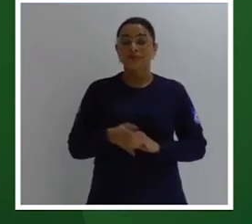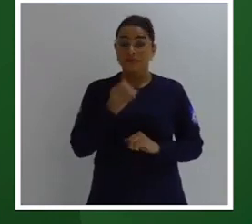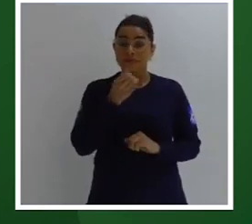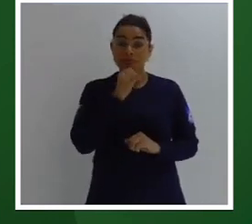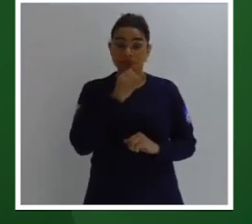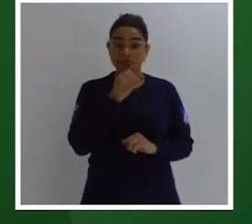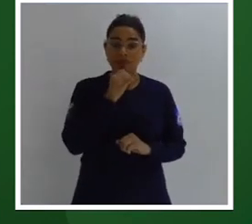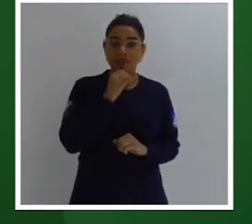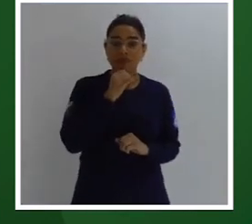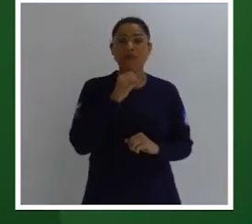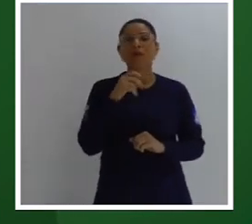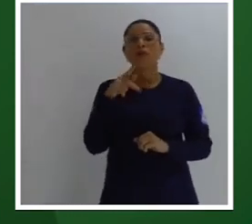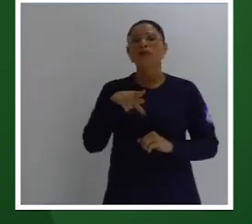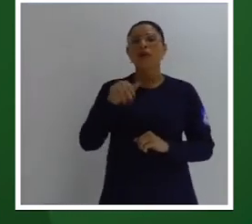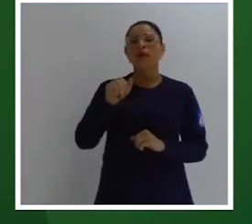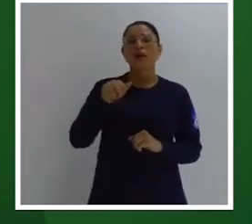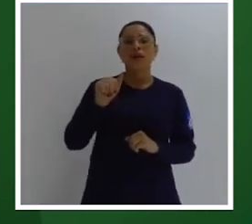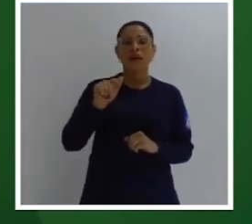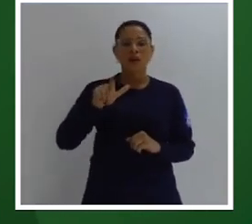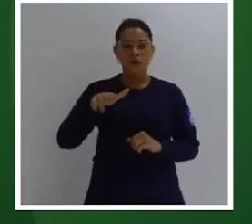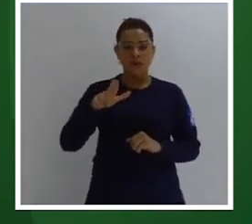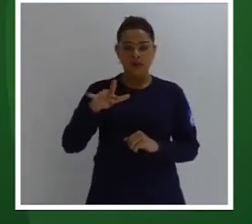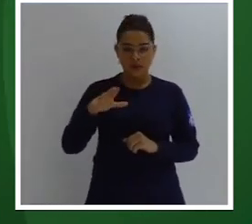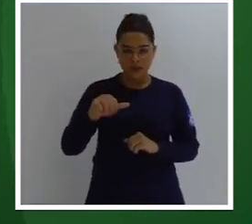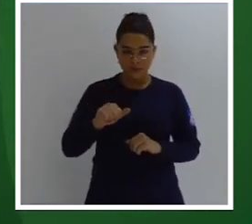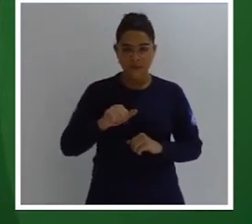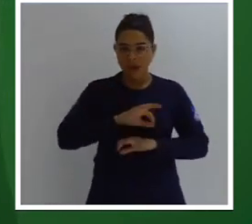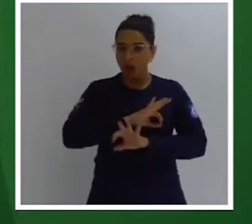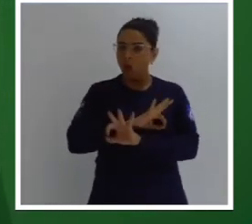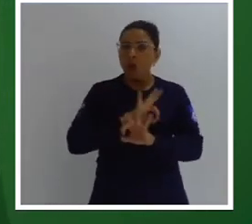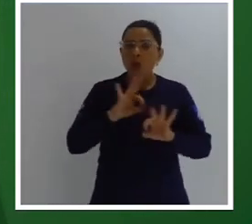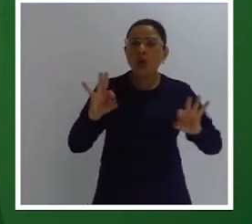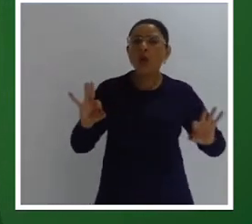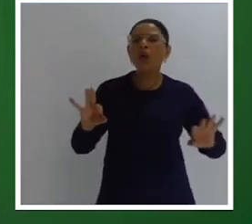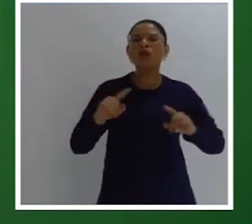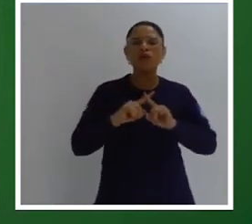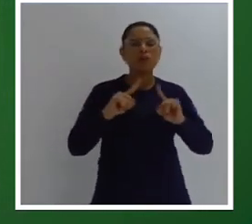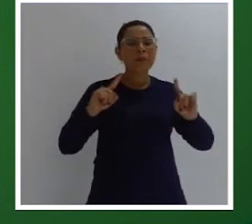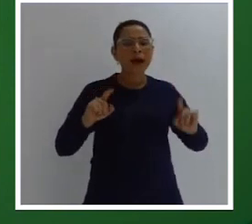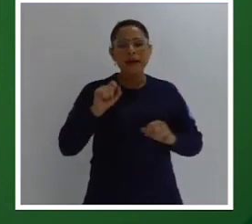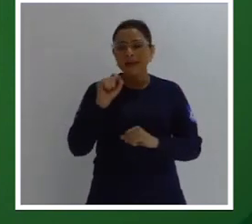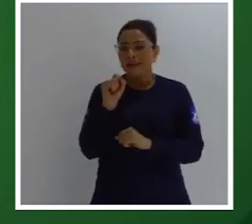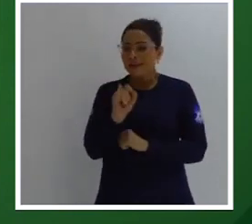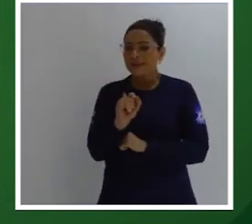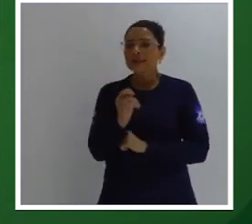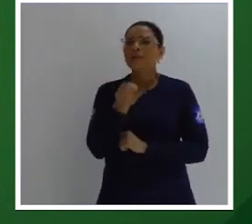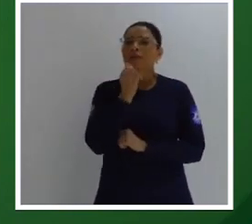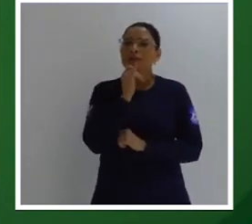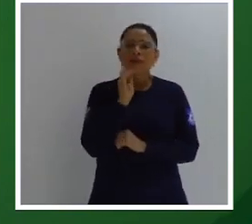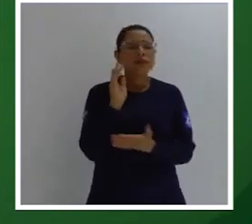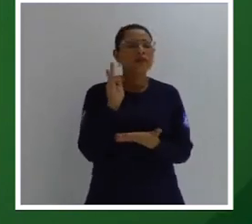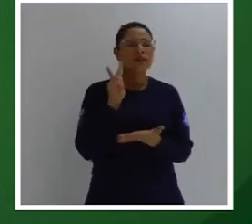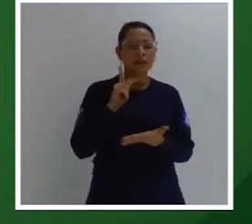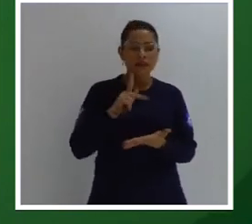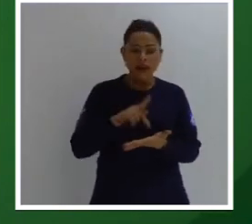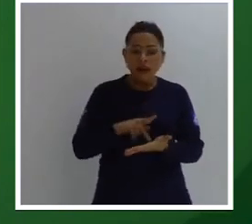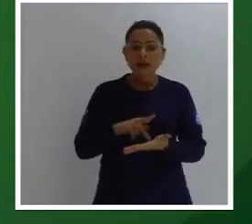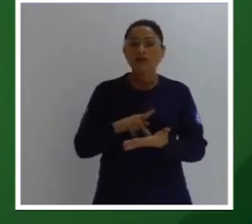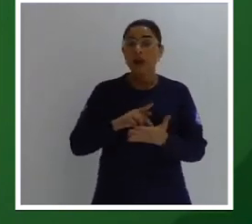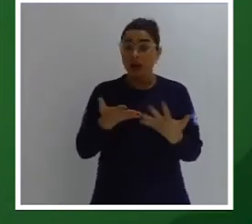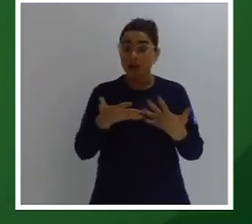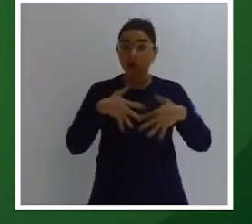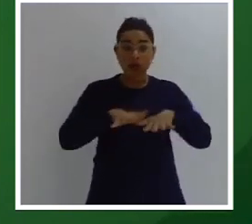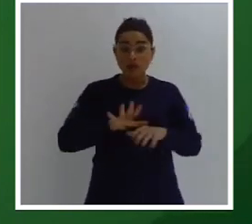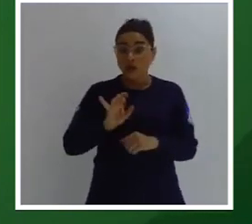a professora Ana Lúcia fala que a legislação é adequada mas se na realidade a inclusão